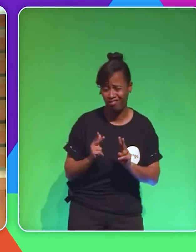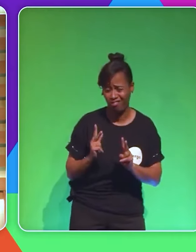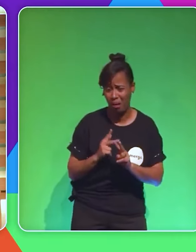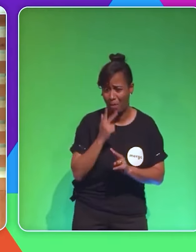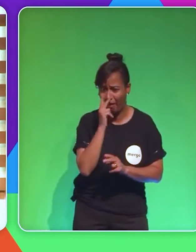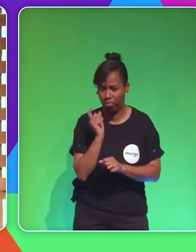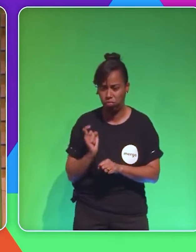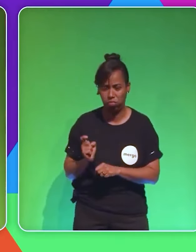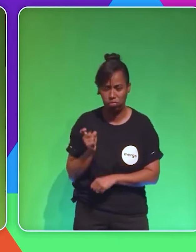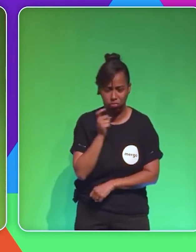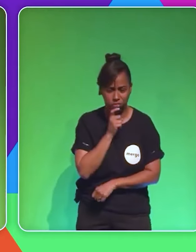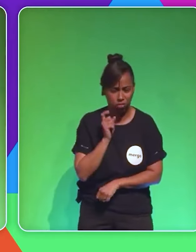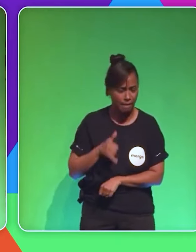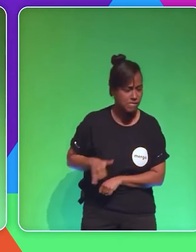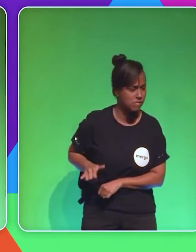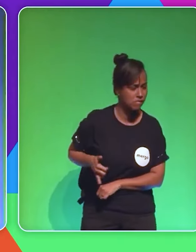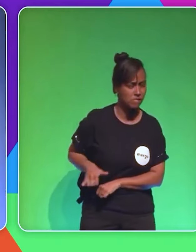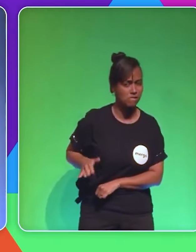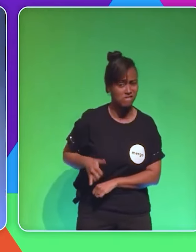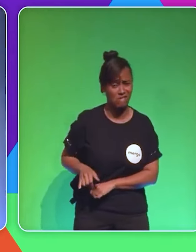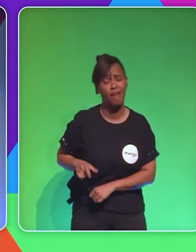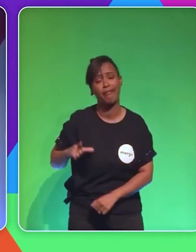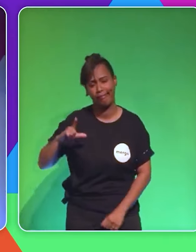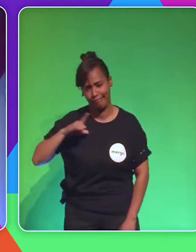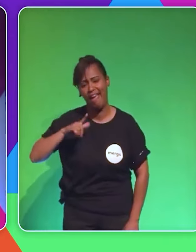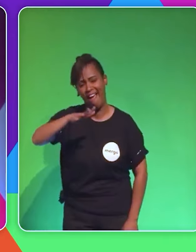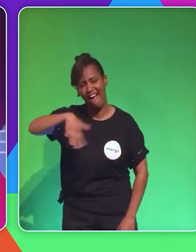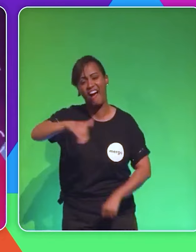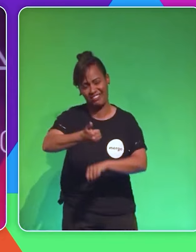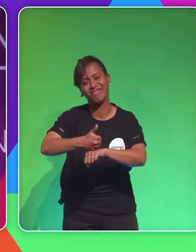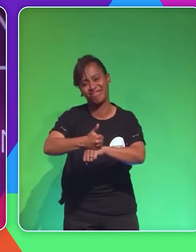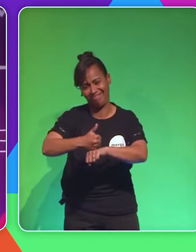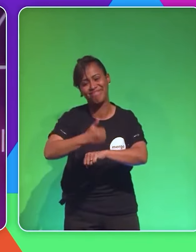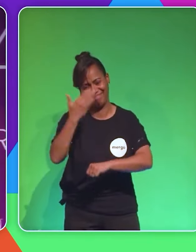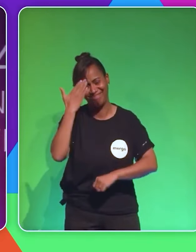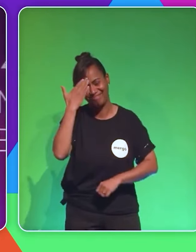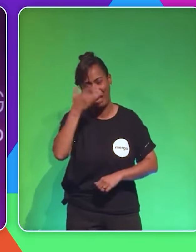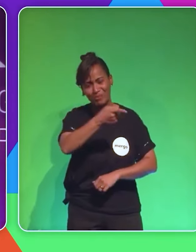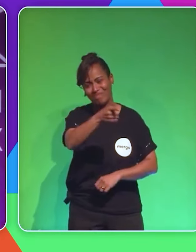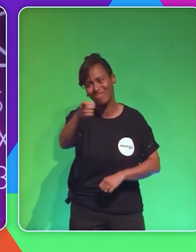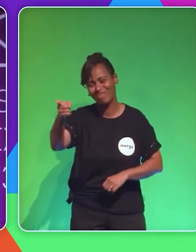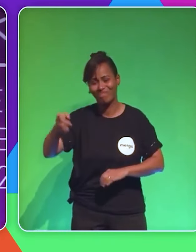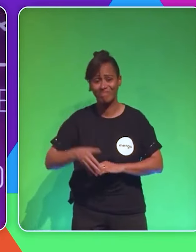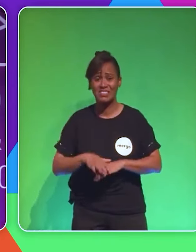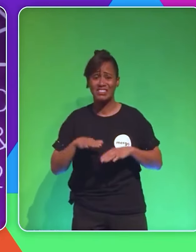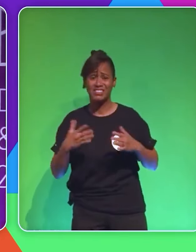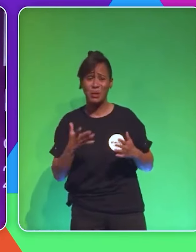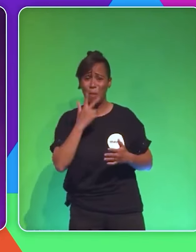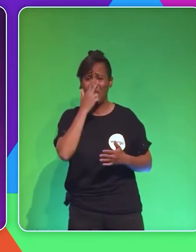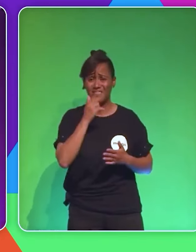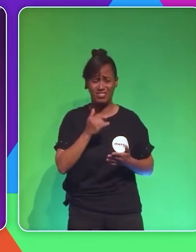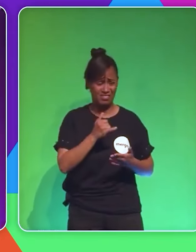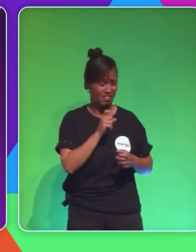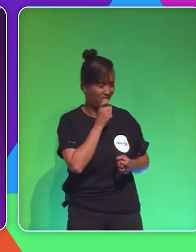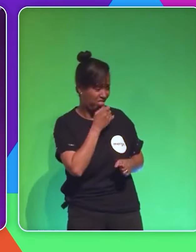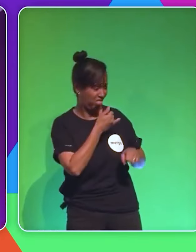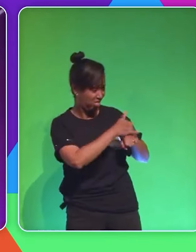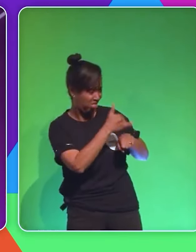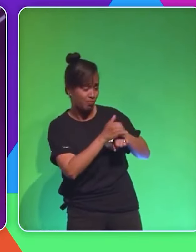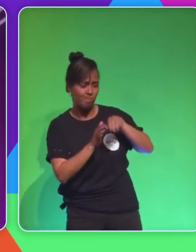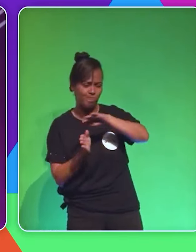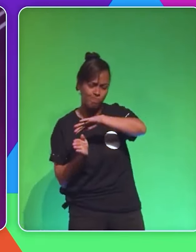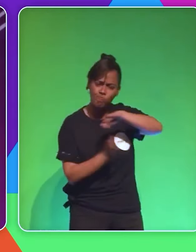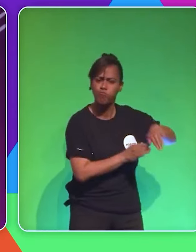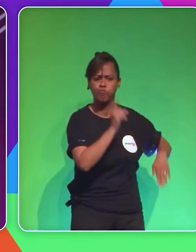né meio esquisita então para eu começar a palestra eu gosto de eliminar essas coisas por isso que vocês